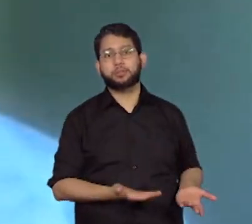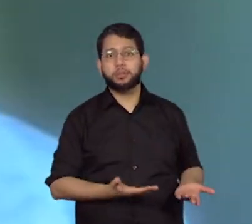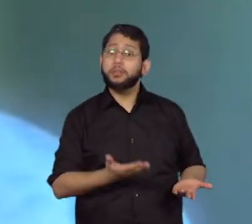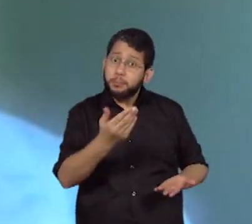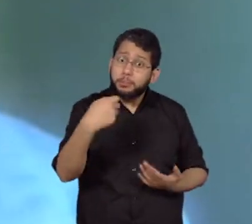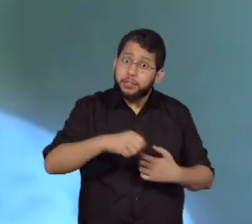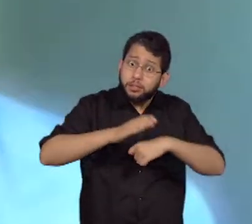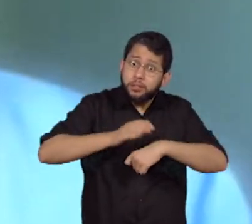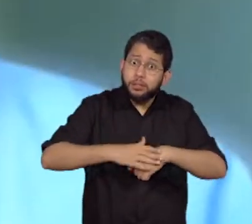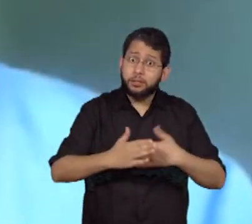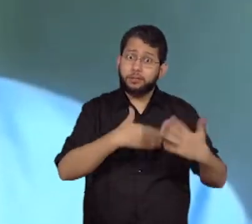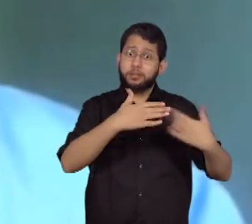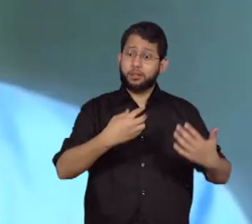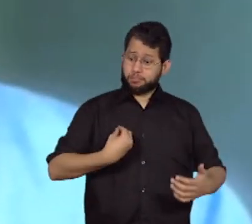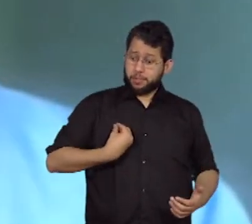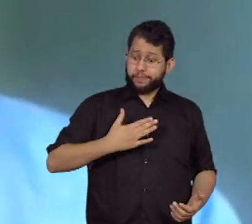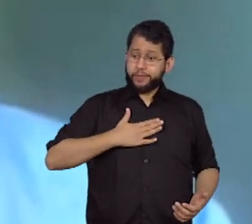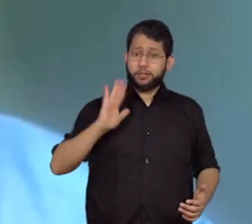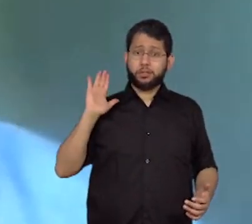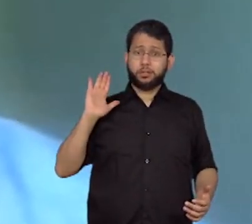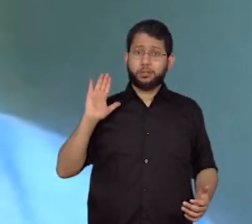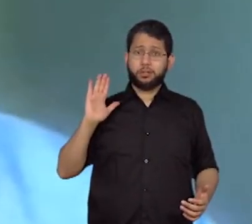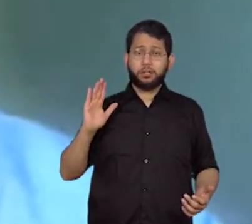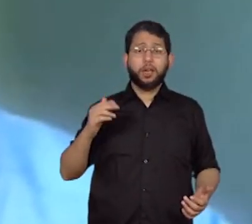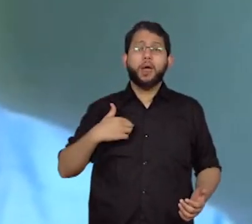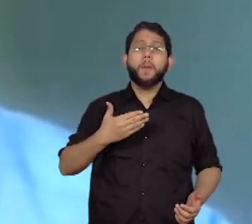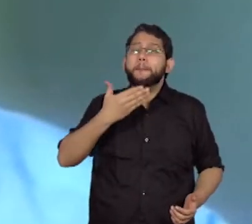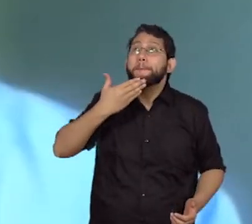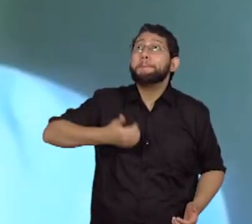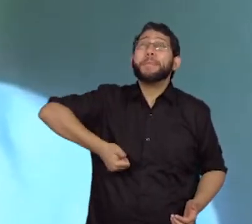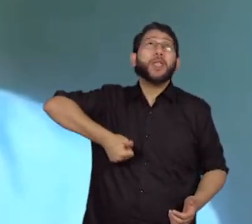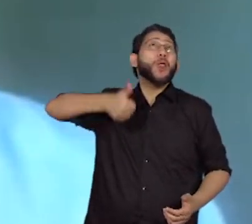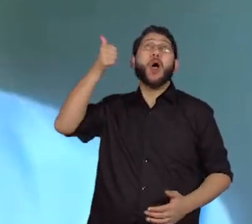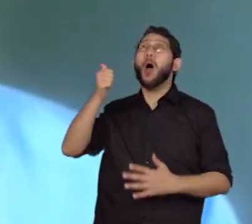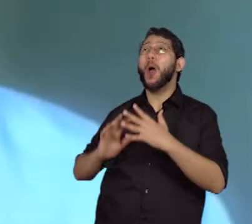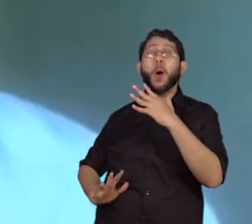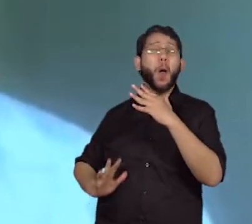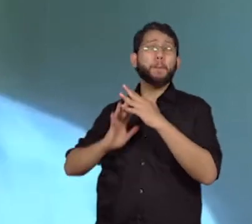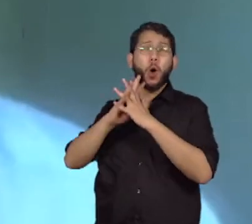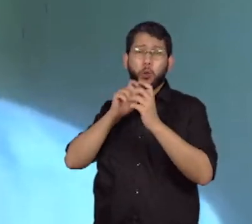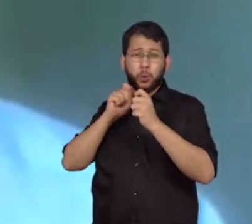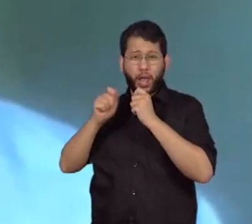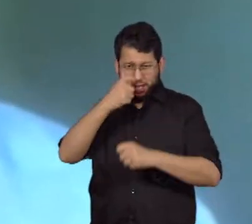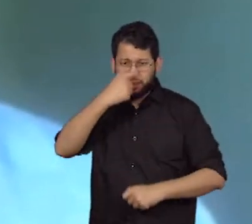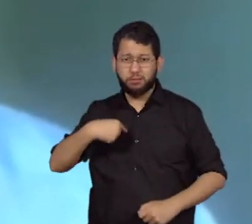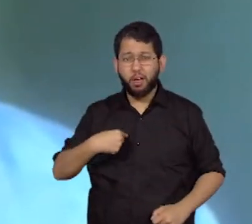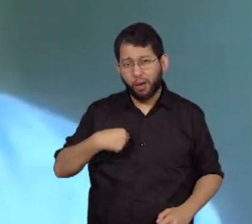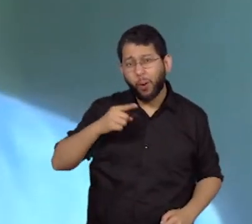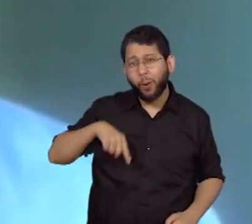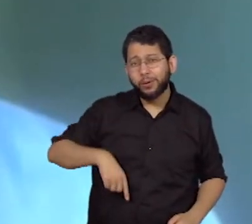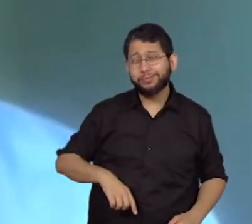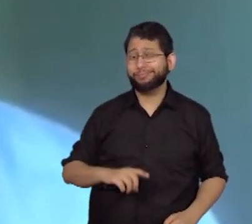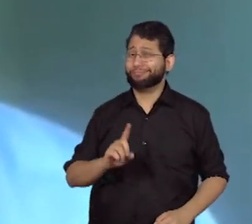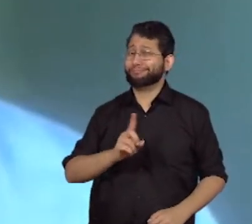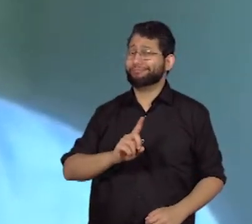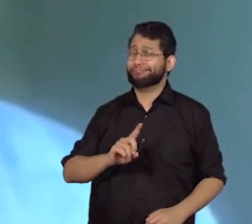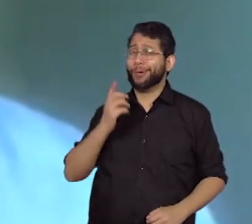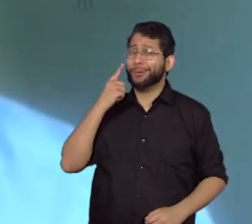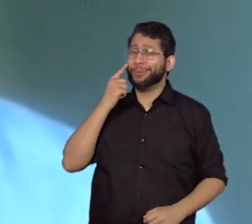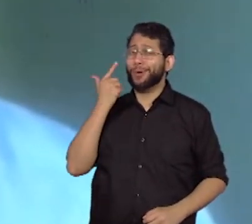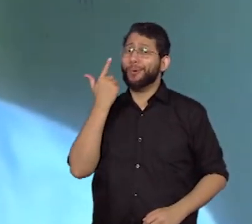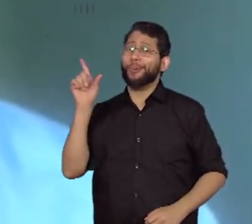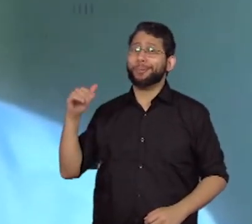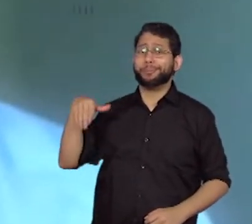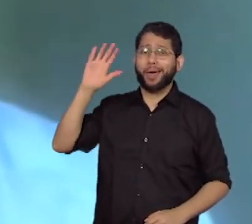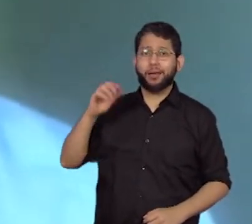isso faz muita diferença. Na vida é assim. Eu nunca fui o melhor jornalista. Dificilmente eu sou o melhor jornalista. Eu não sou o melhor texto. Não